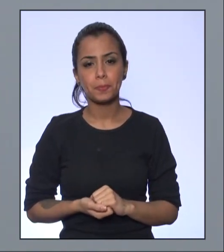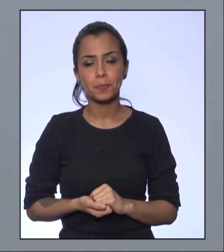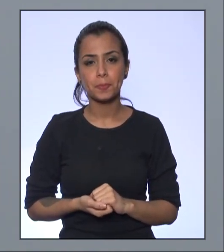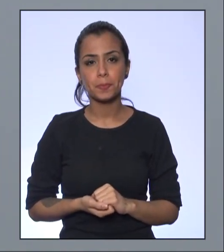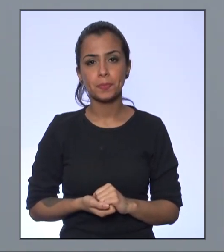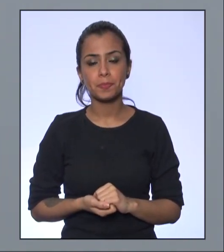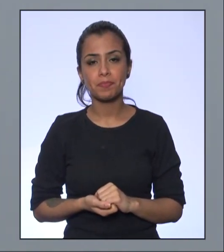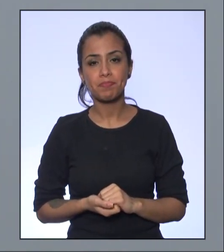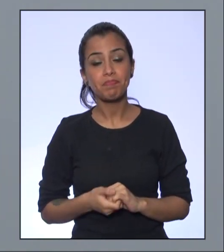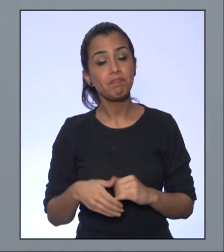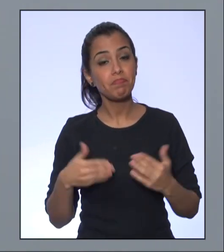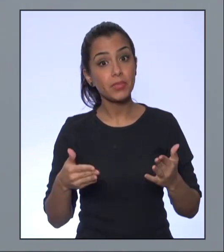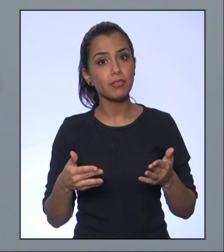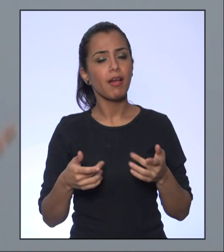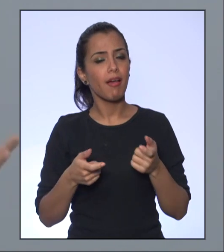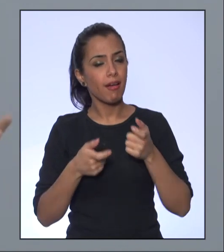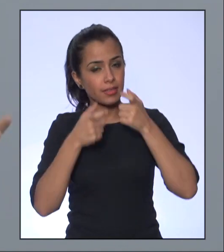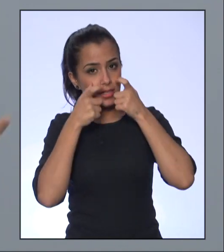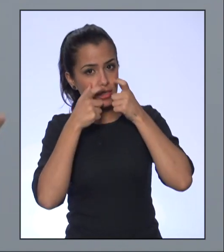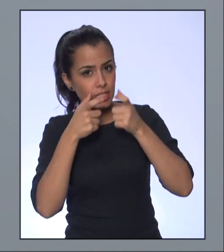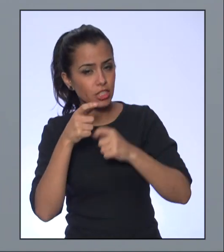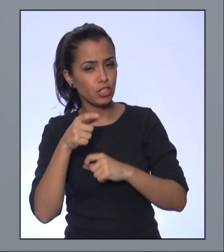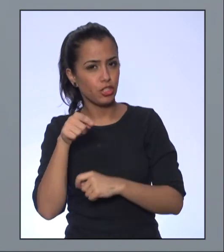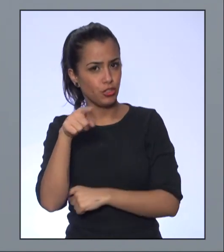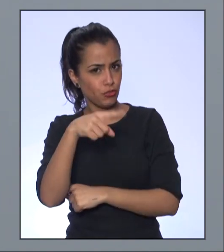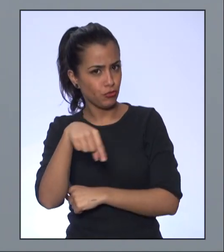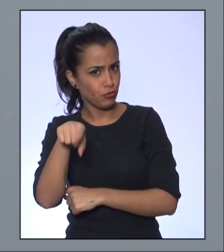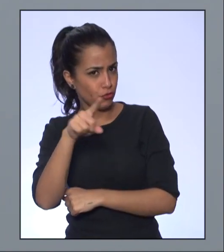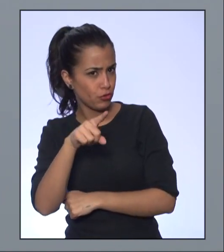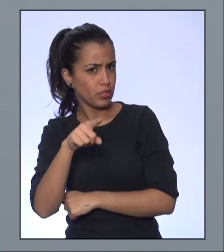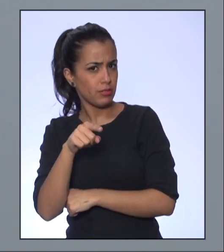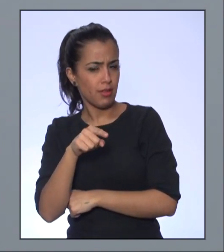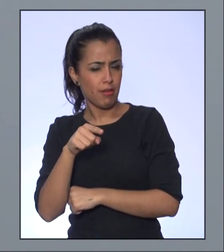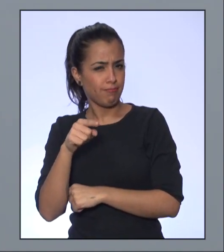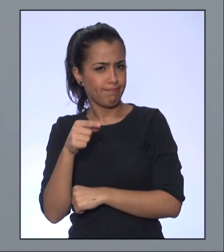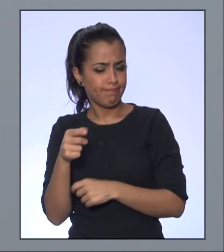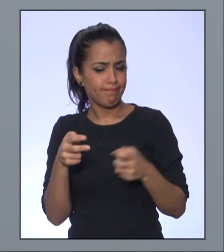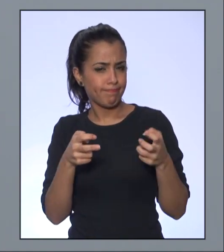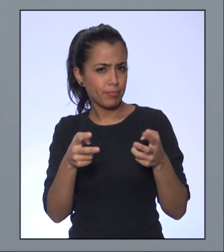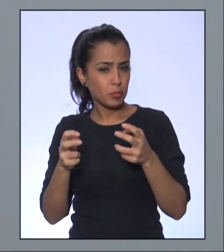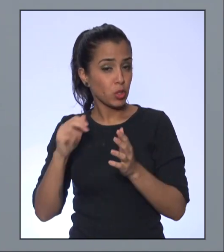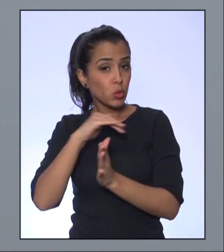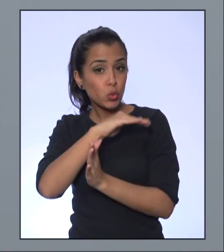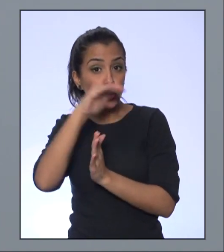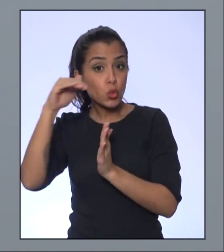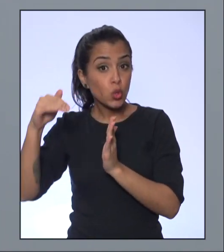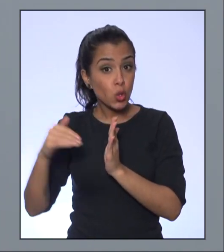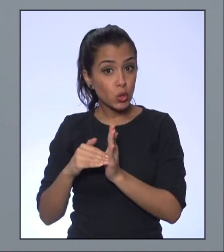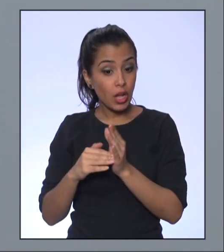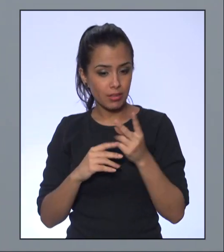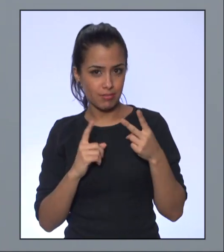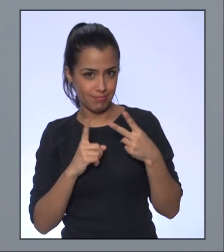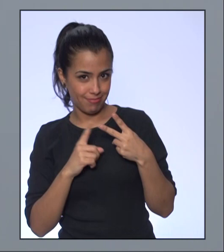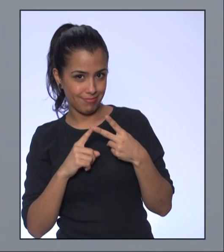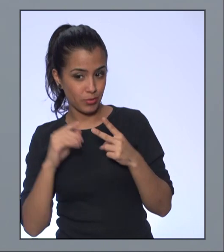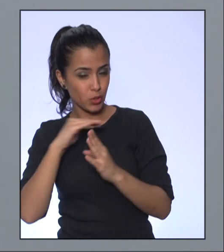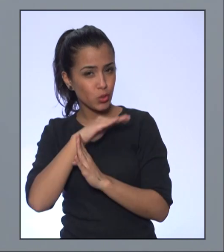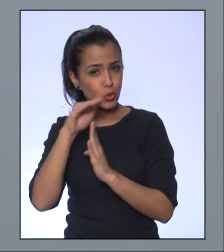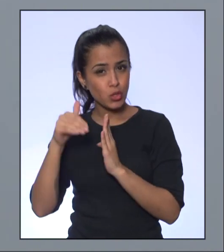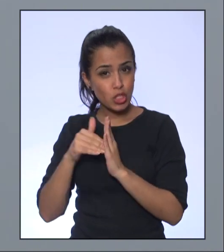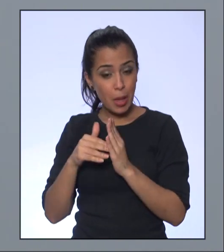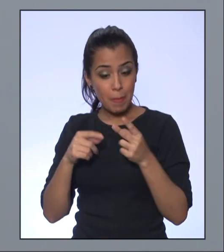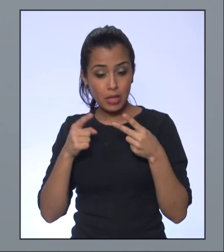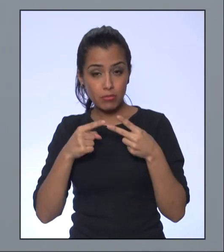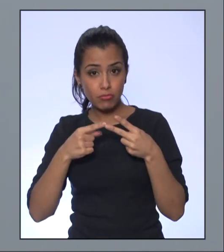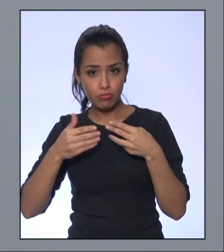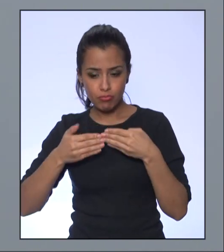É interessante vocês trabalharem todos os elementos nessa segunda etapa, para daí